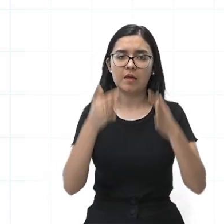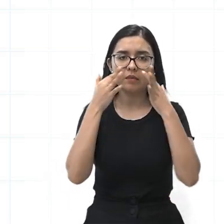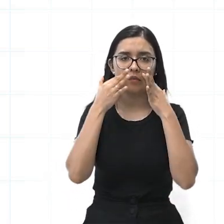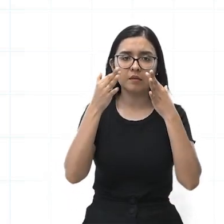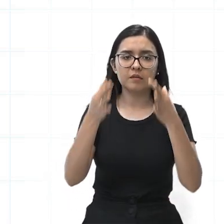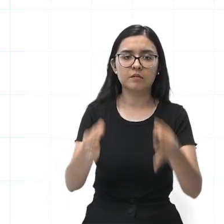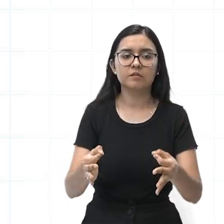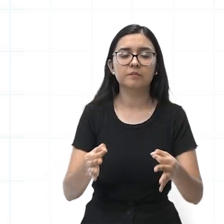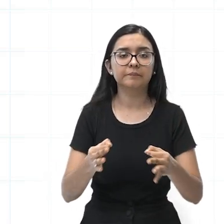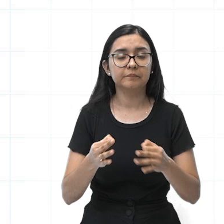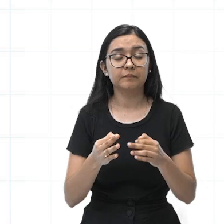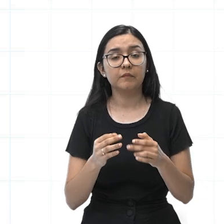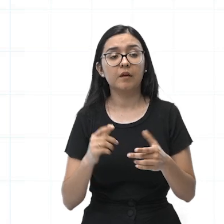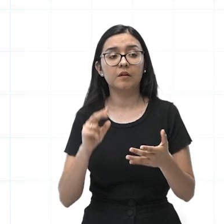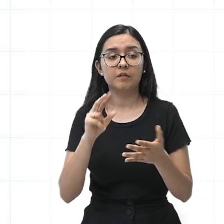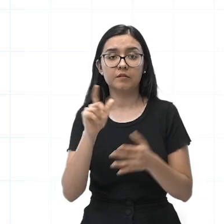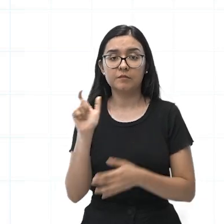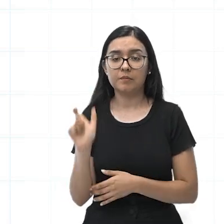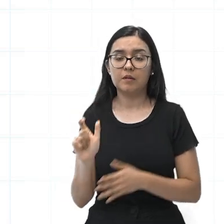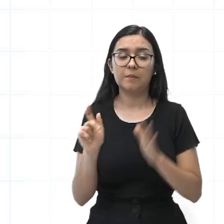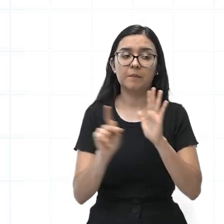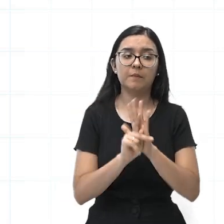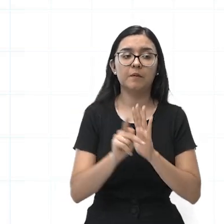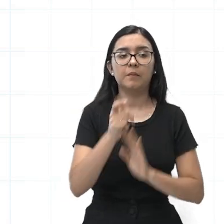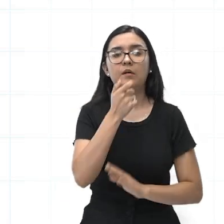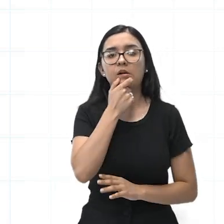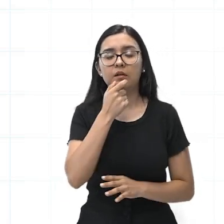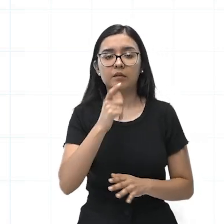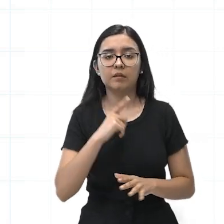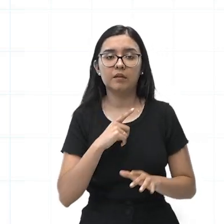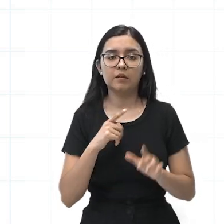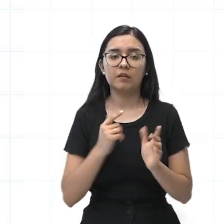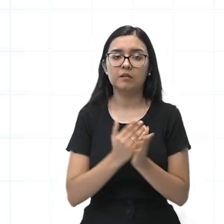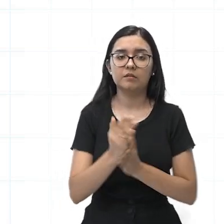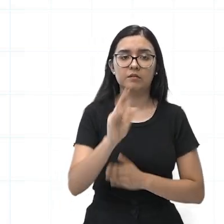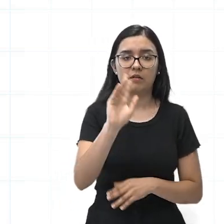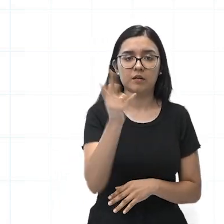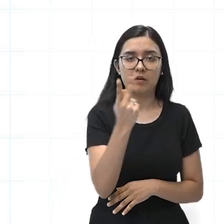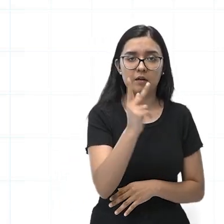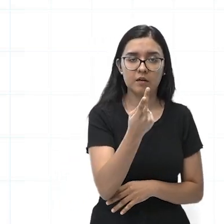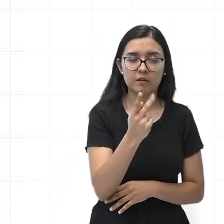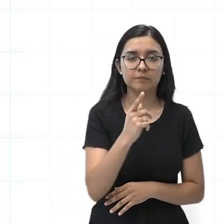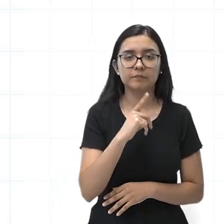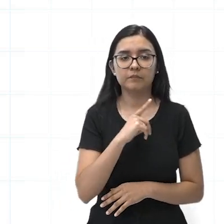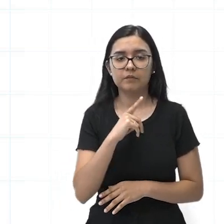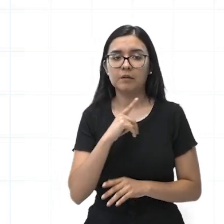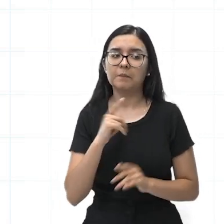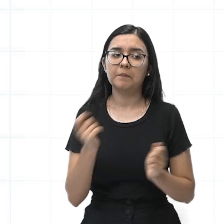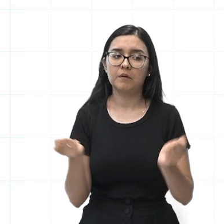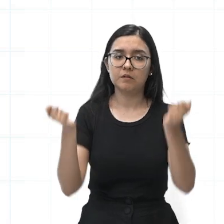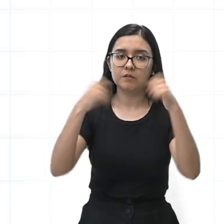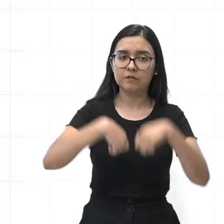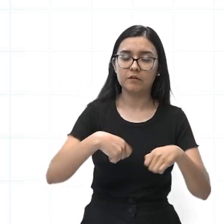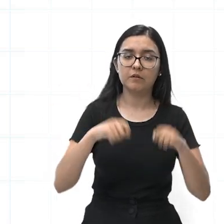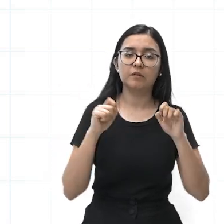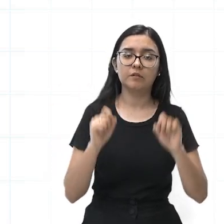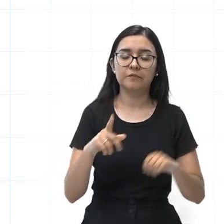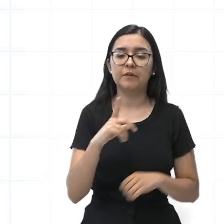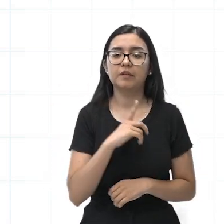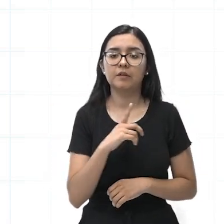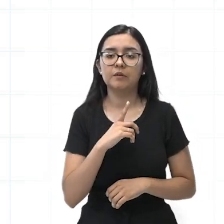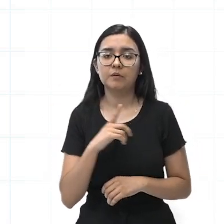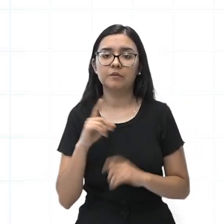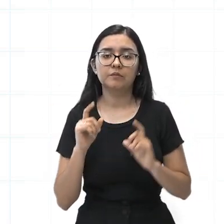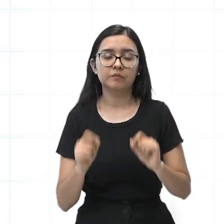ligado que, na grande maioria das palavras em língua inglesa que tem o inicial H, tá? Muito provavelmente eu vou